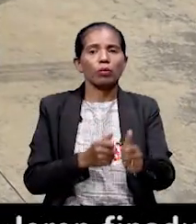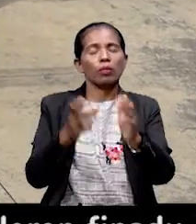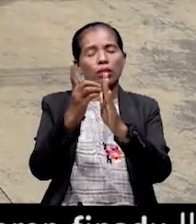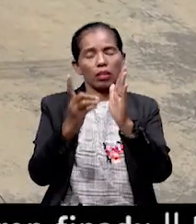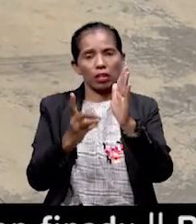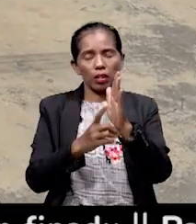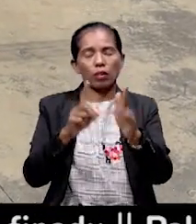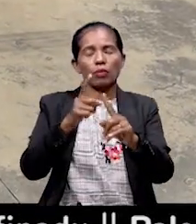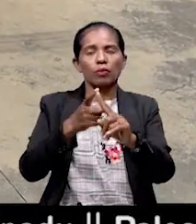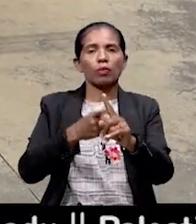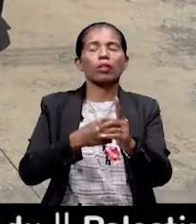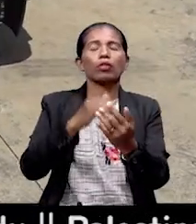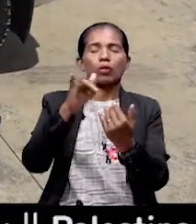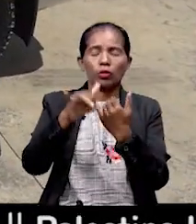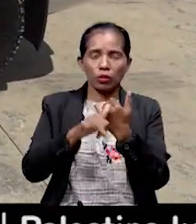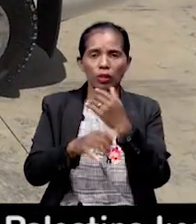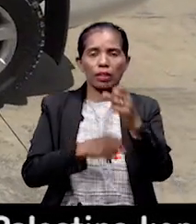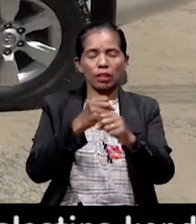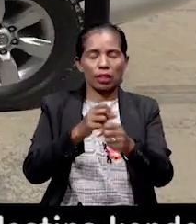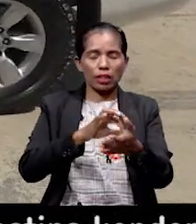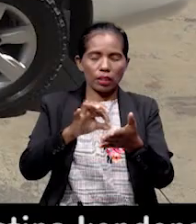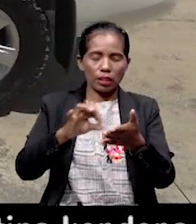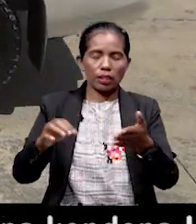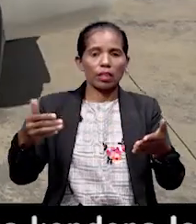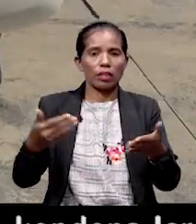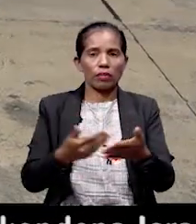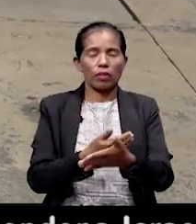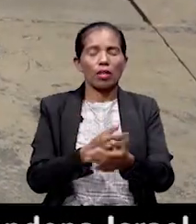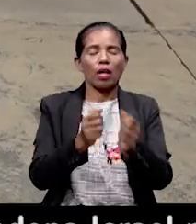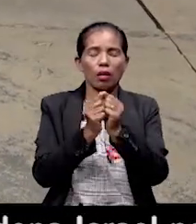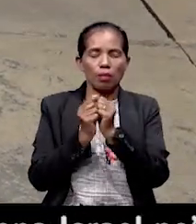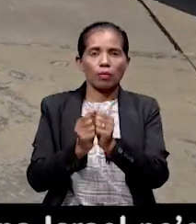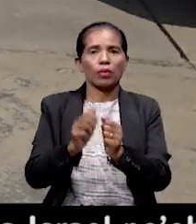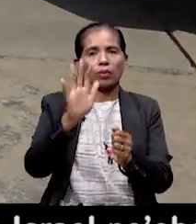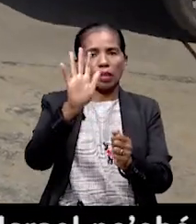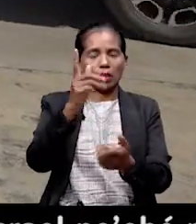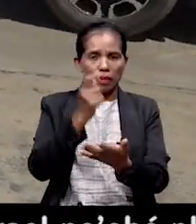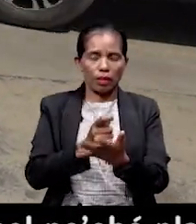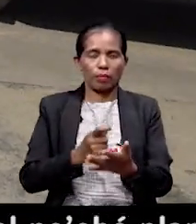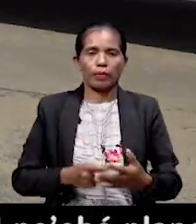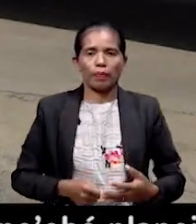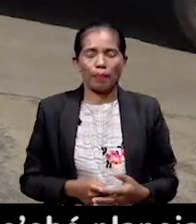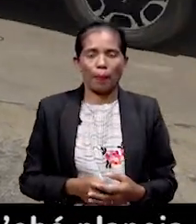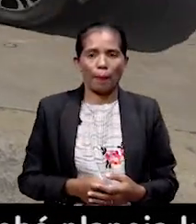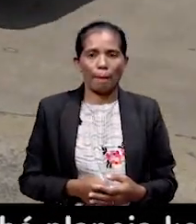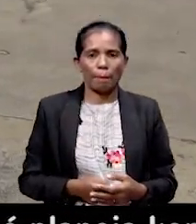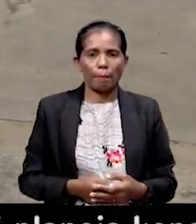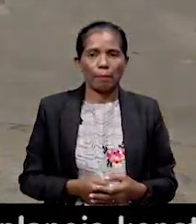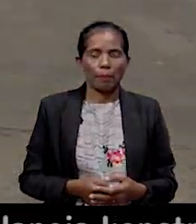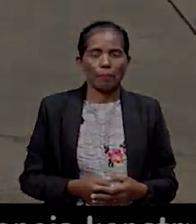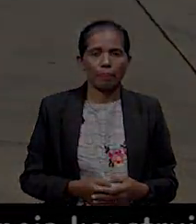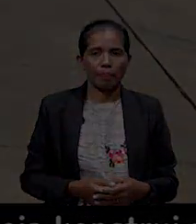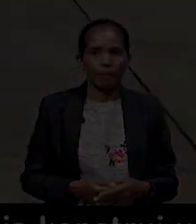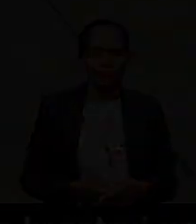to fulan zulu tinan ne, resista eleitor fom hamutuk rihun lima resting. Bem-vindas menis, ZMN.